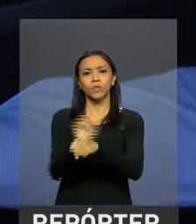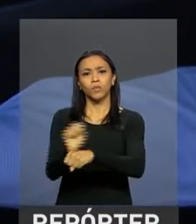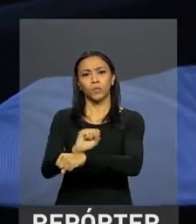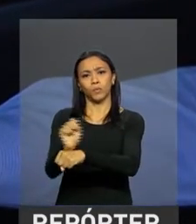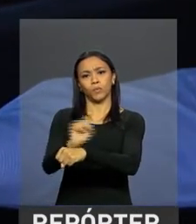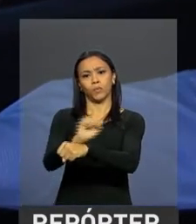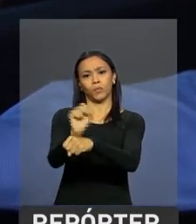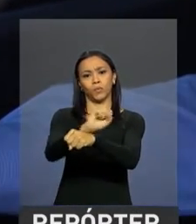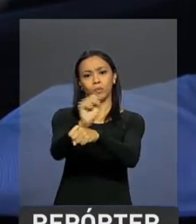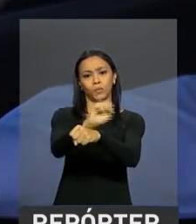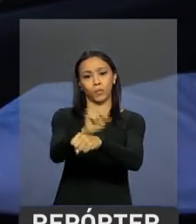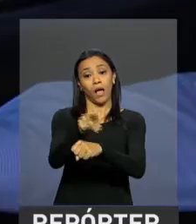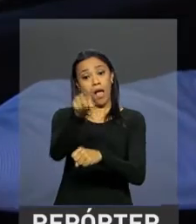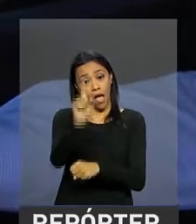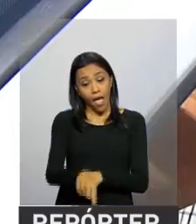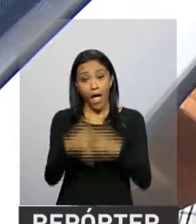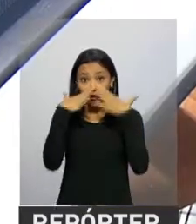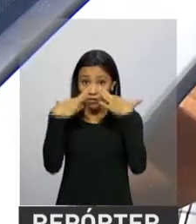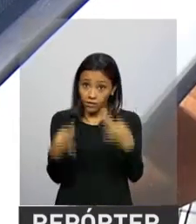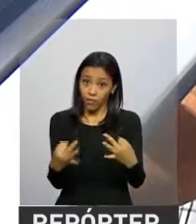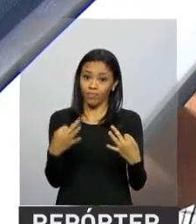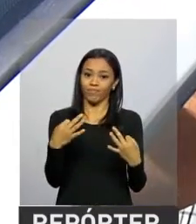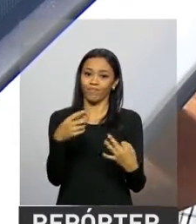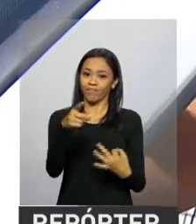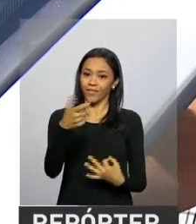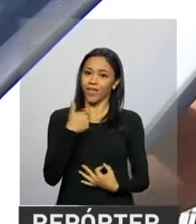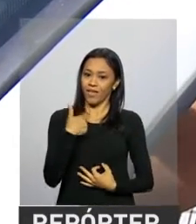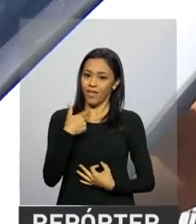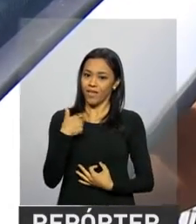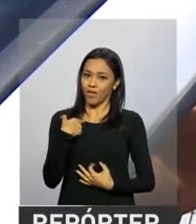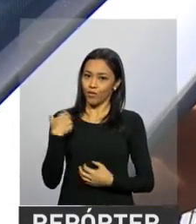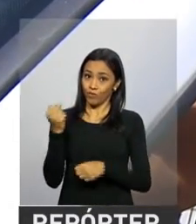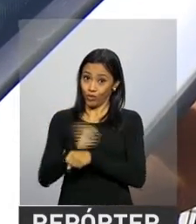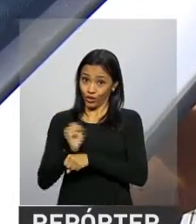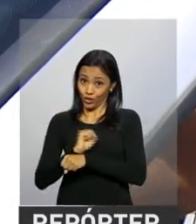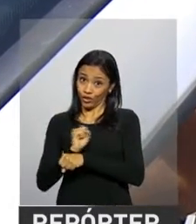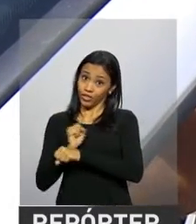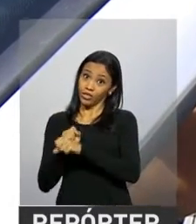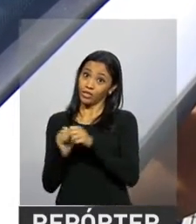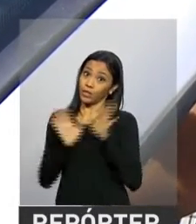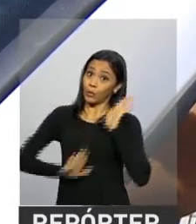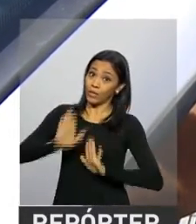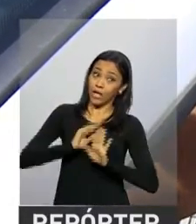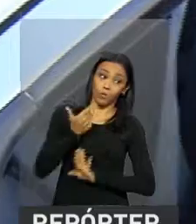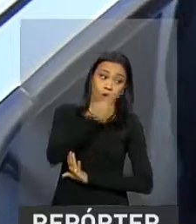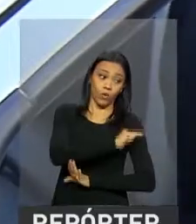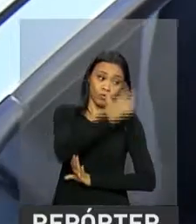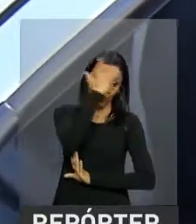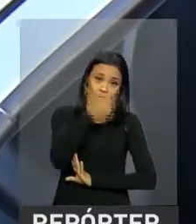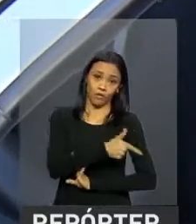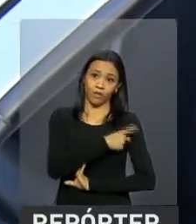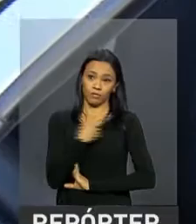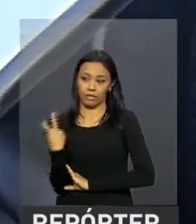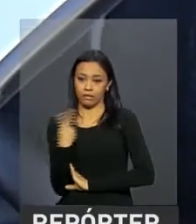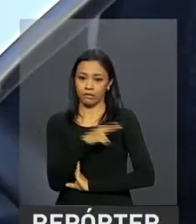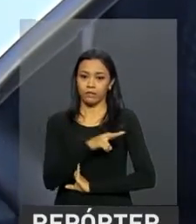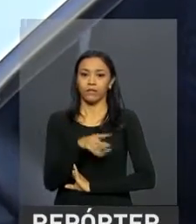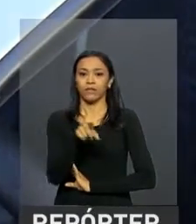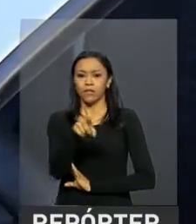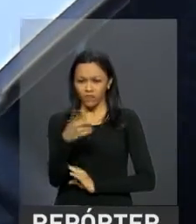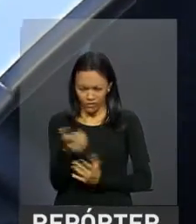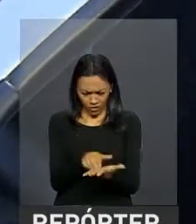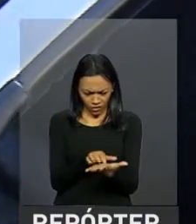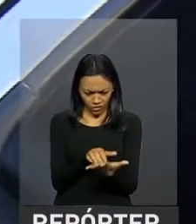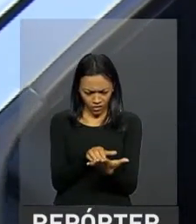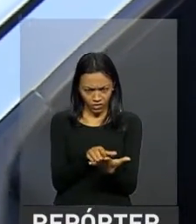o fator principal chama-se atenção. Dirigir para mim e para os outros, porque tem muita gente que não consegue. Se tivesse em movimento, o senhor estava mexendo no